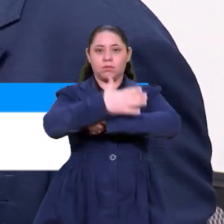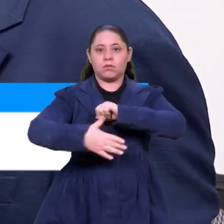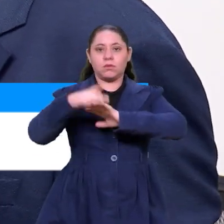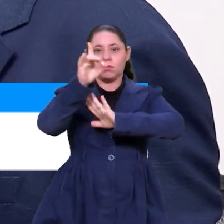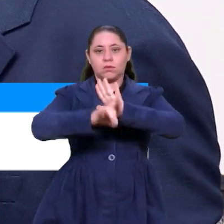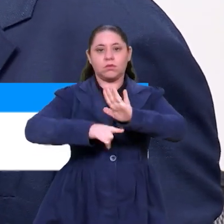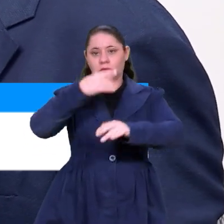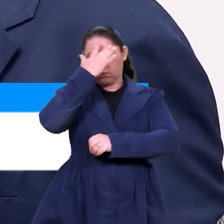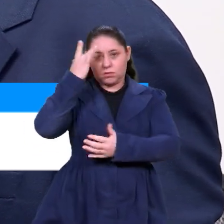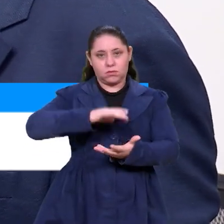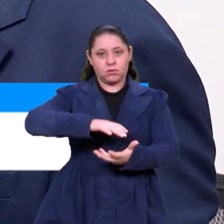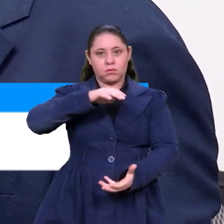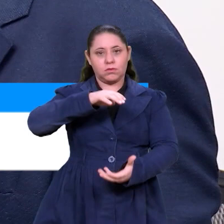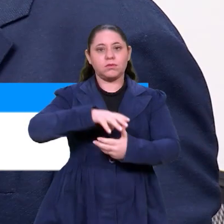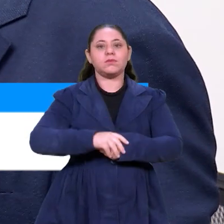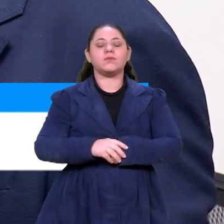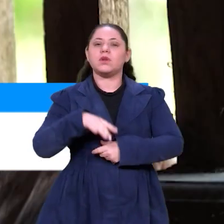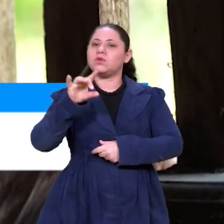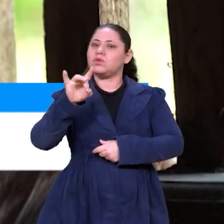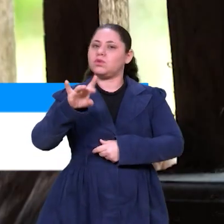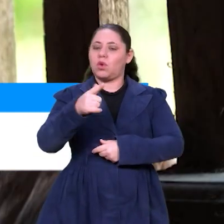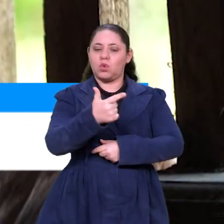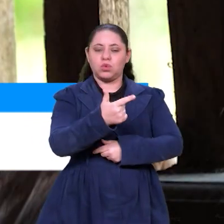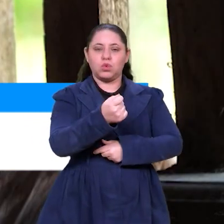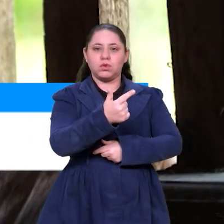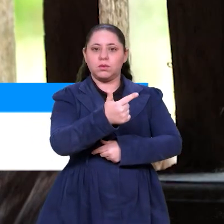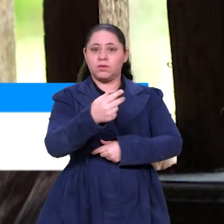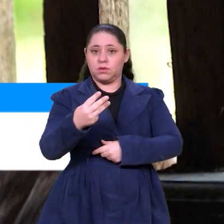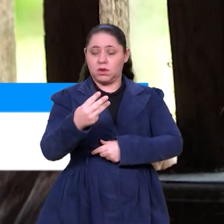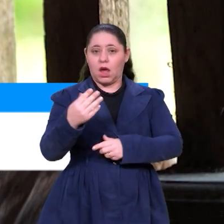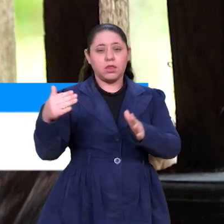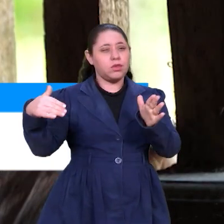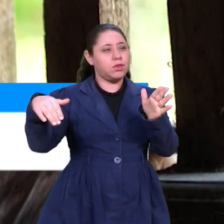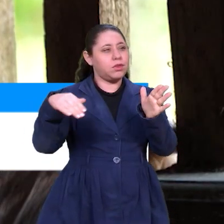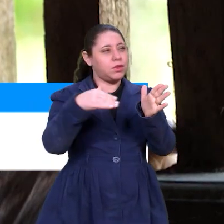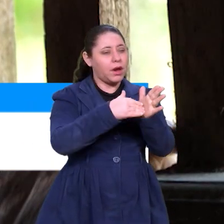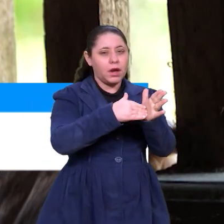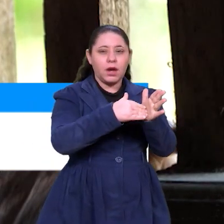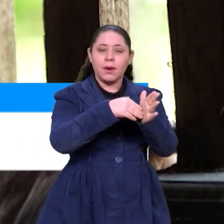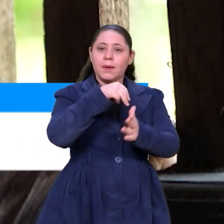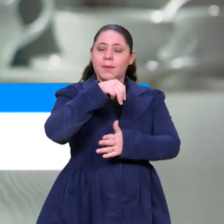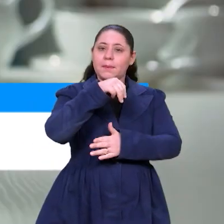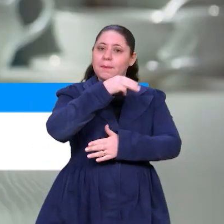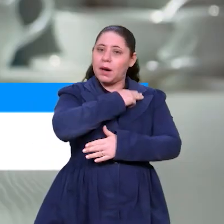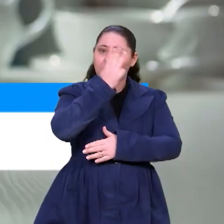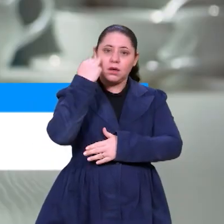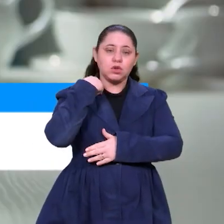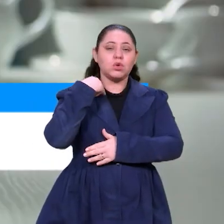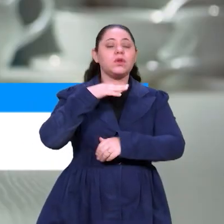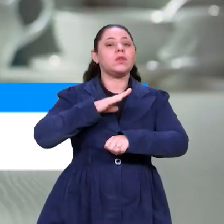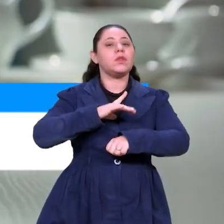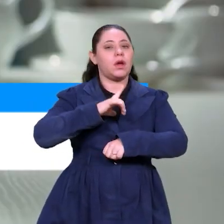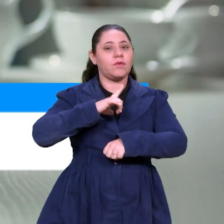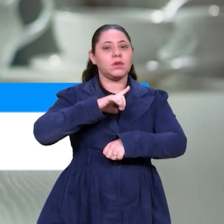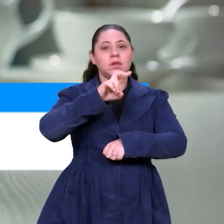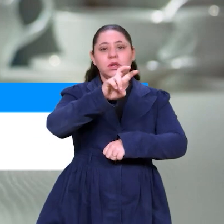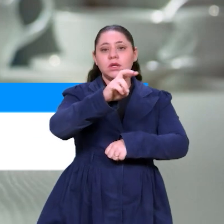Parlamentar em Defesa dos Direitos da Pessoa Idosa, somente em 2023, até o mês de maio, foram